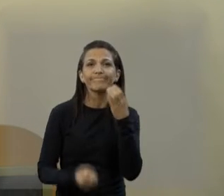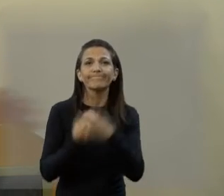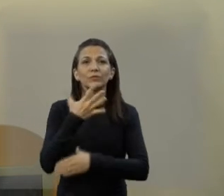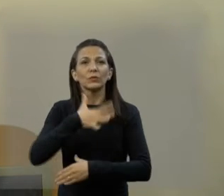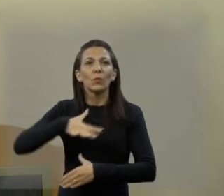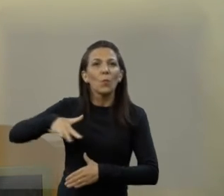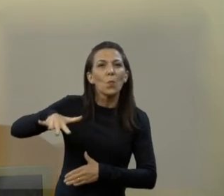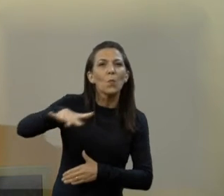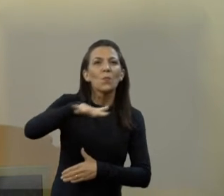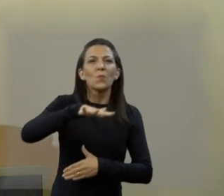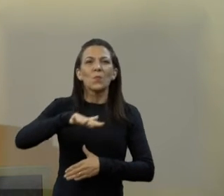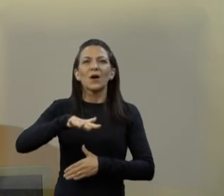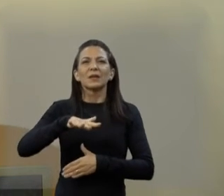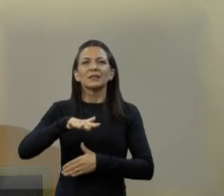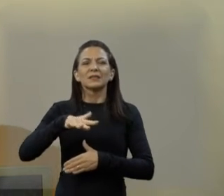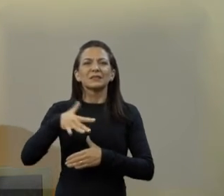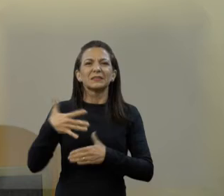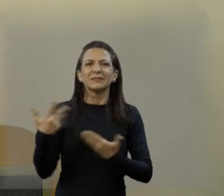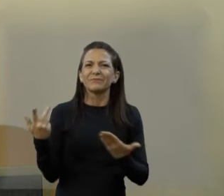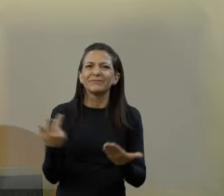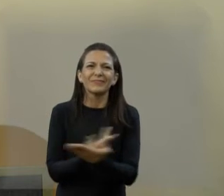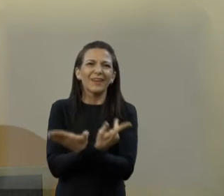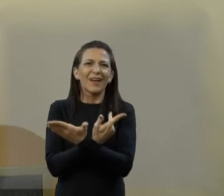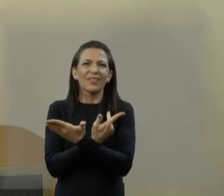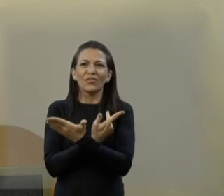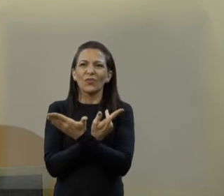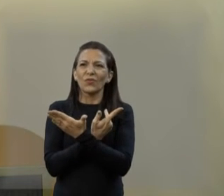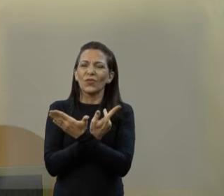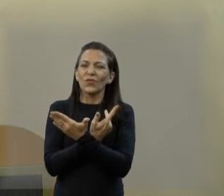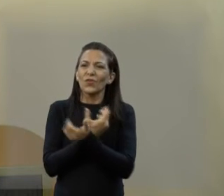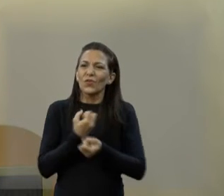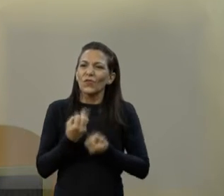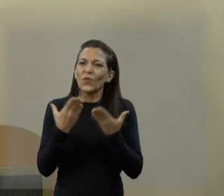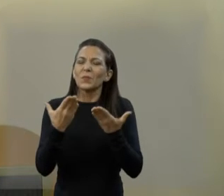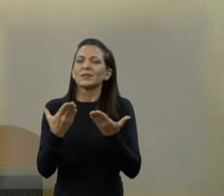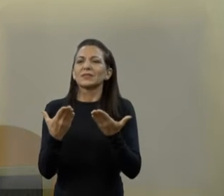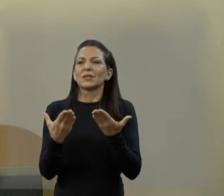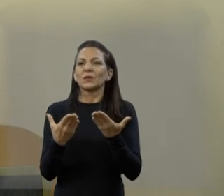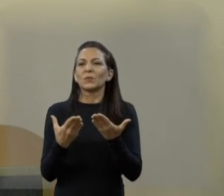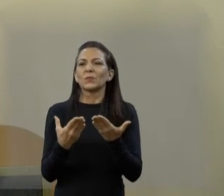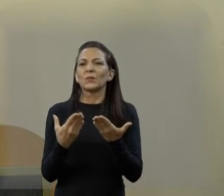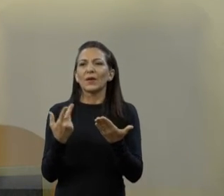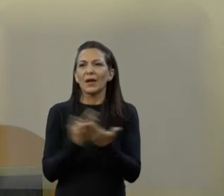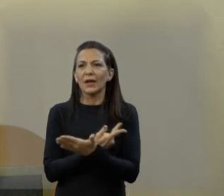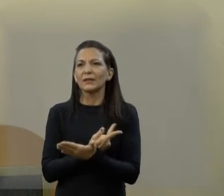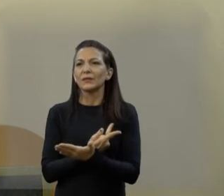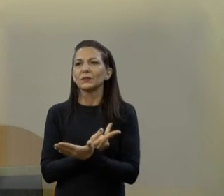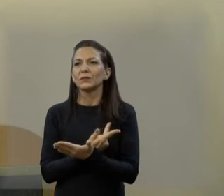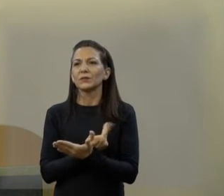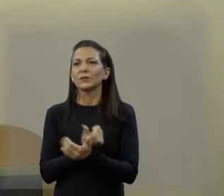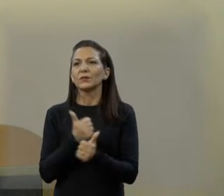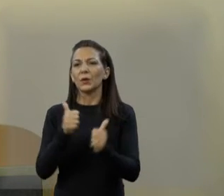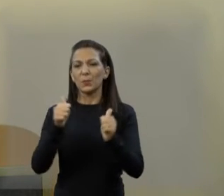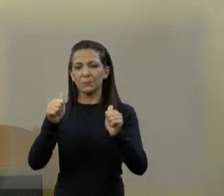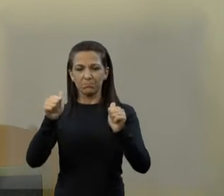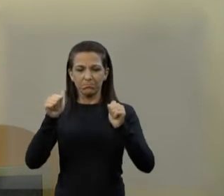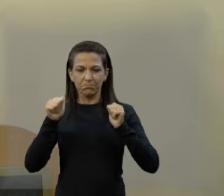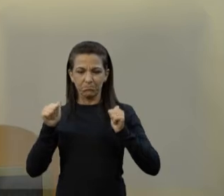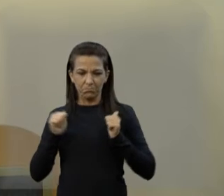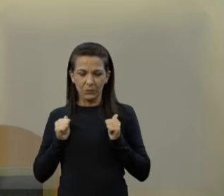um ambiente favorável de sensacionalismo para se exonerar da